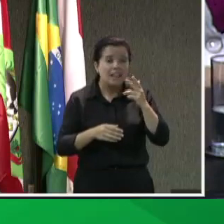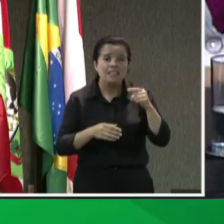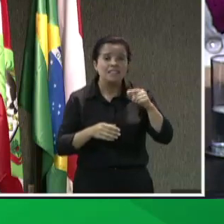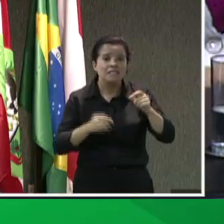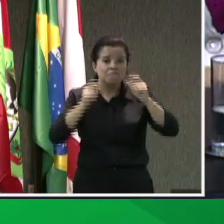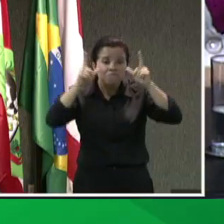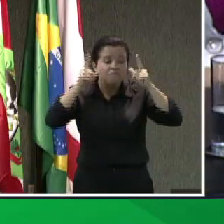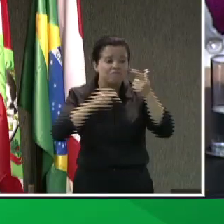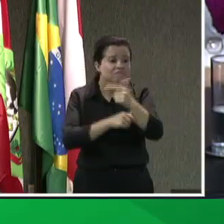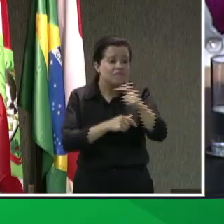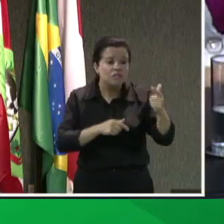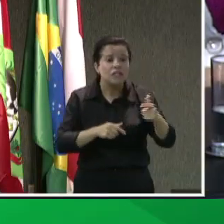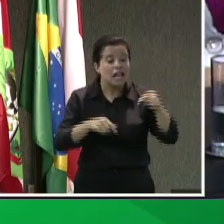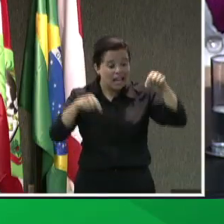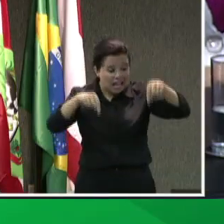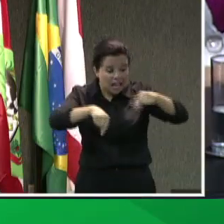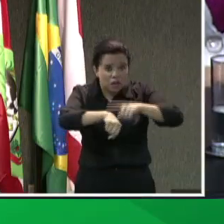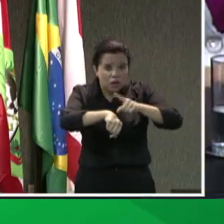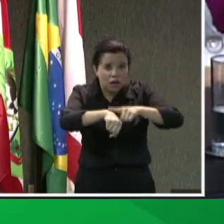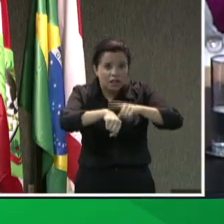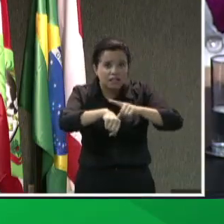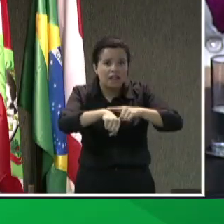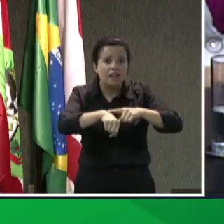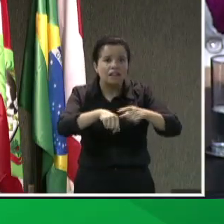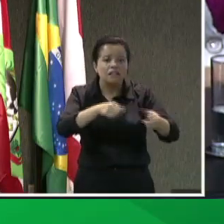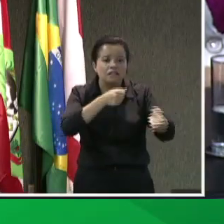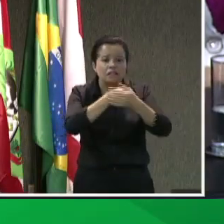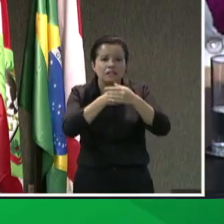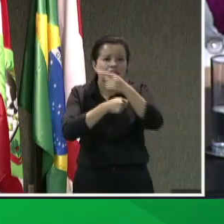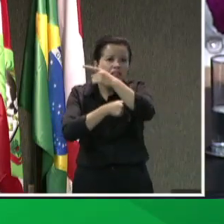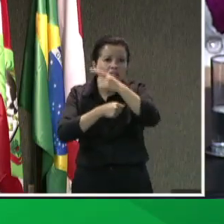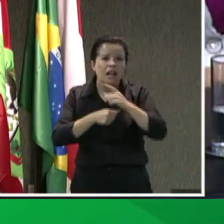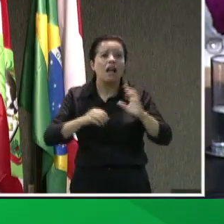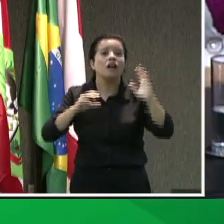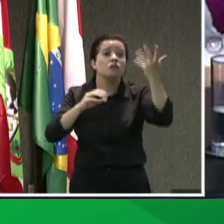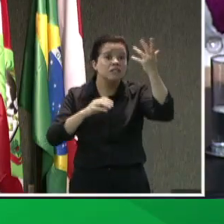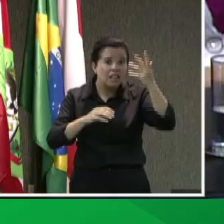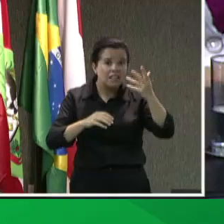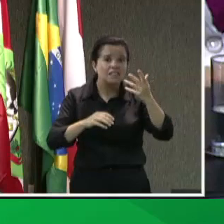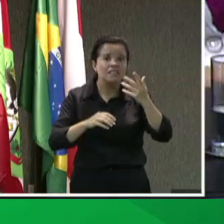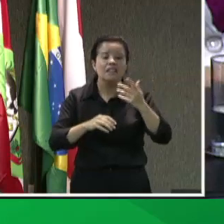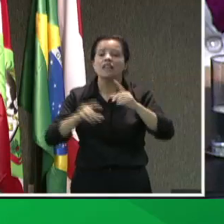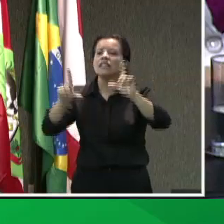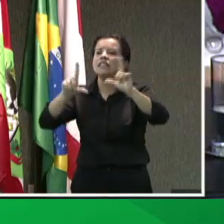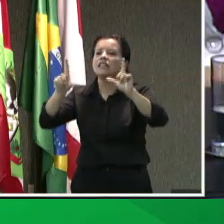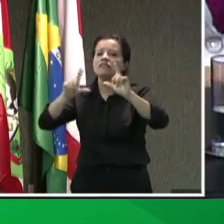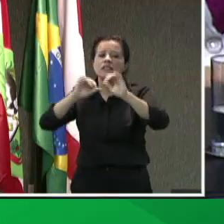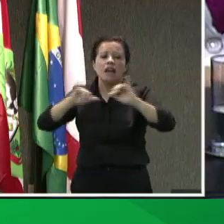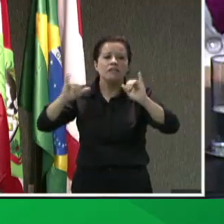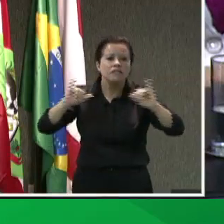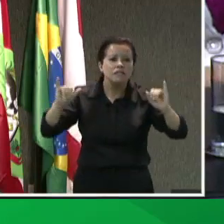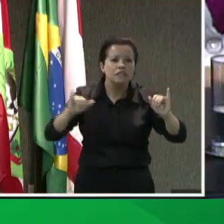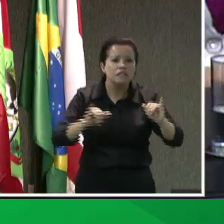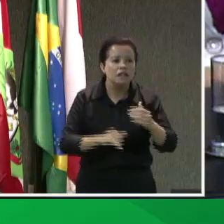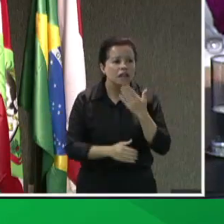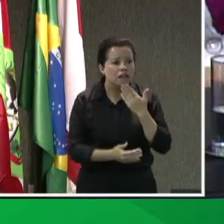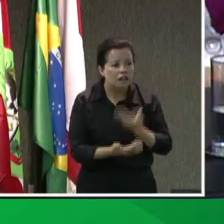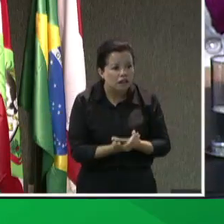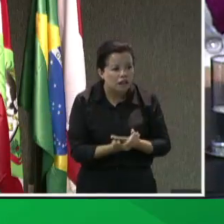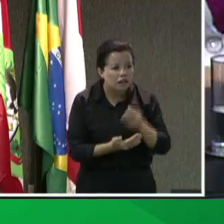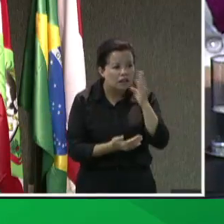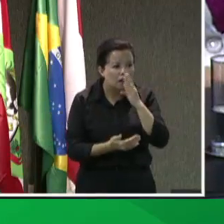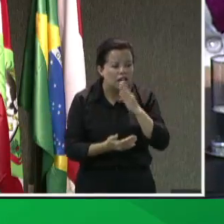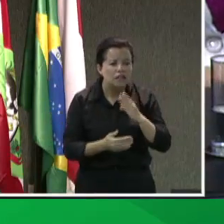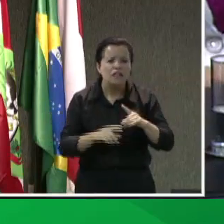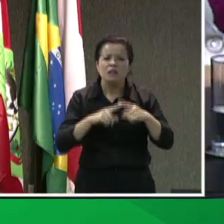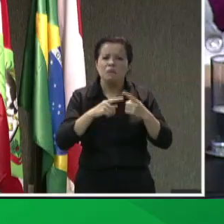acontecendo muita coisa, aberrações, e em casa, pelos canais abertos, todo mundo está assistindo apático. E essa base da pirâmide não mexe com essa pirâmide.